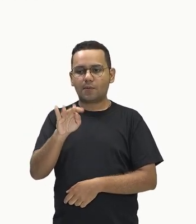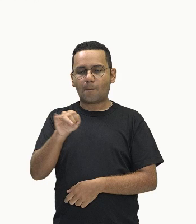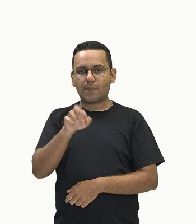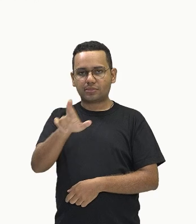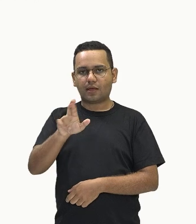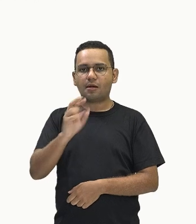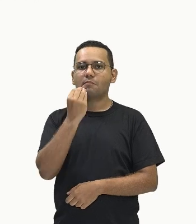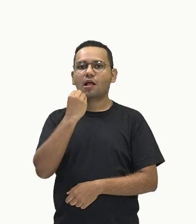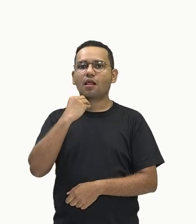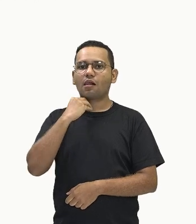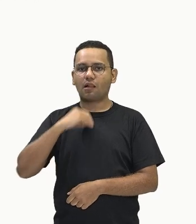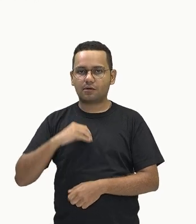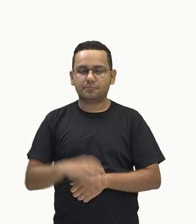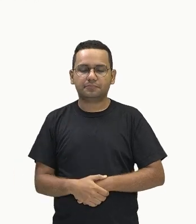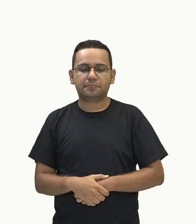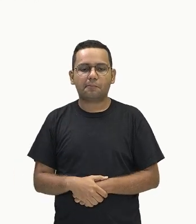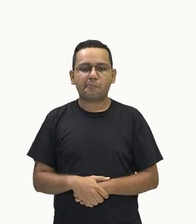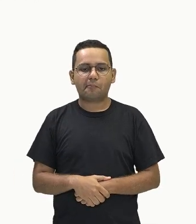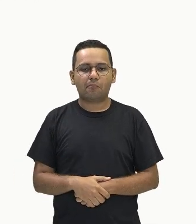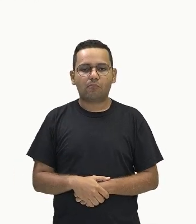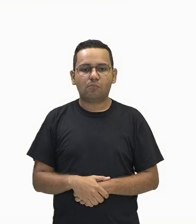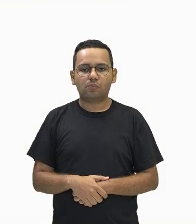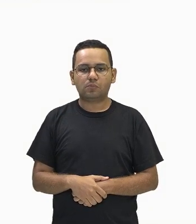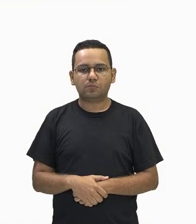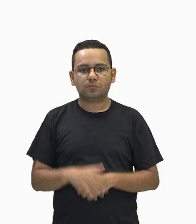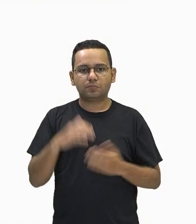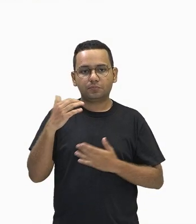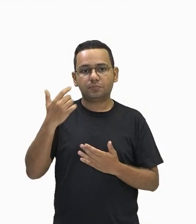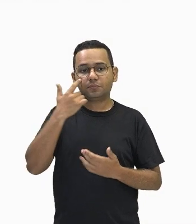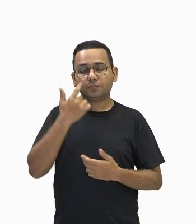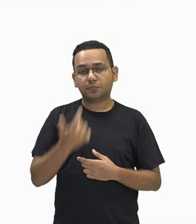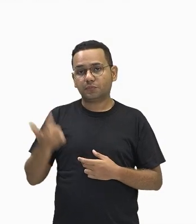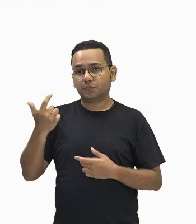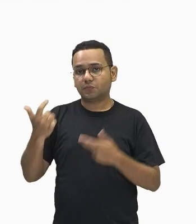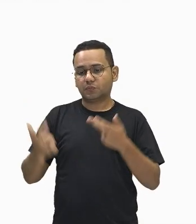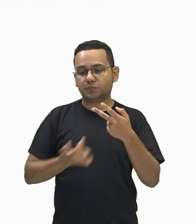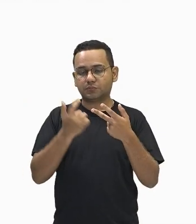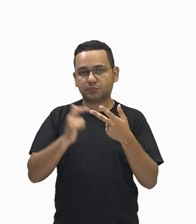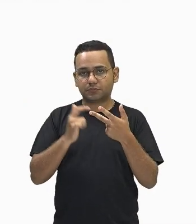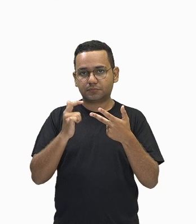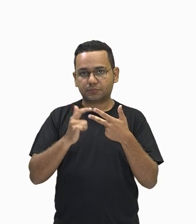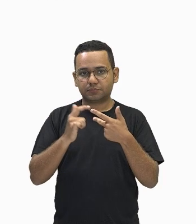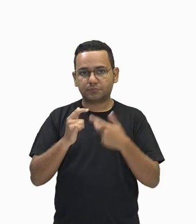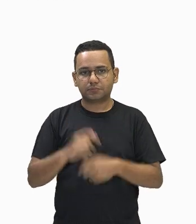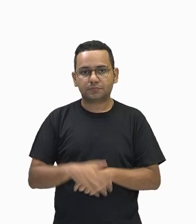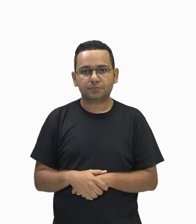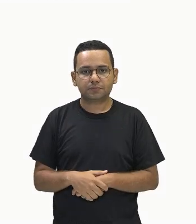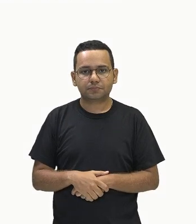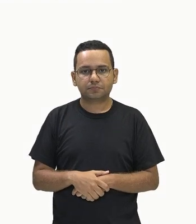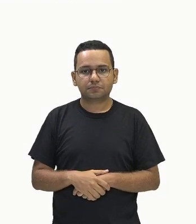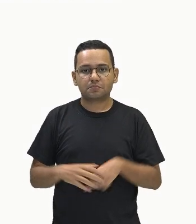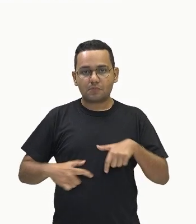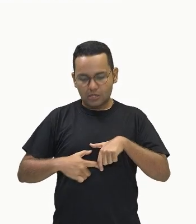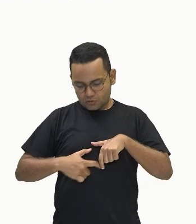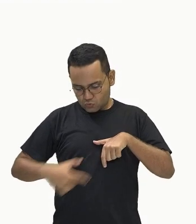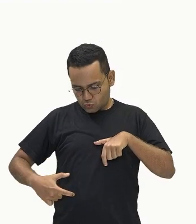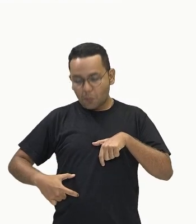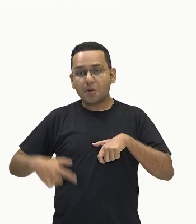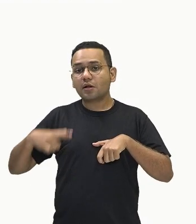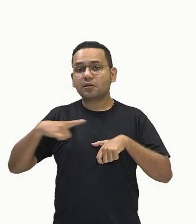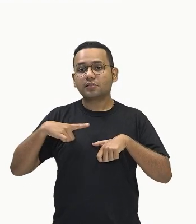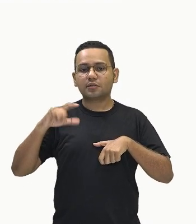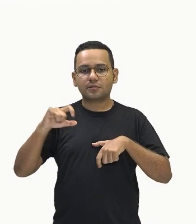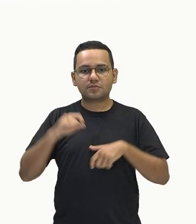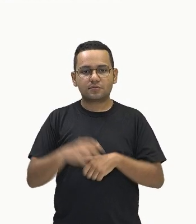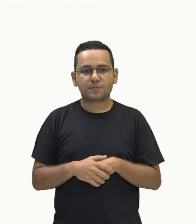aí vamos dar continuidade na segunda etapa da digestão química. No estômago ocorre a ação do